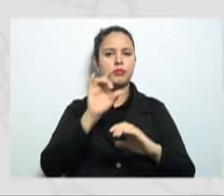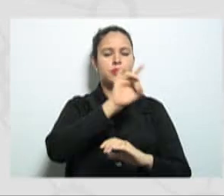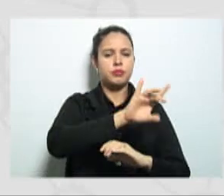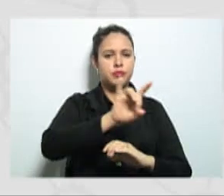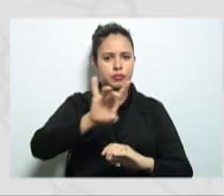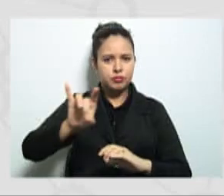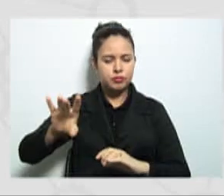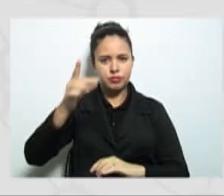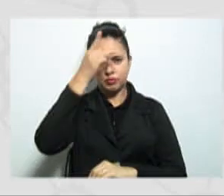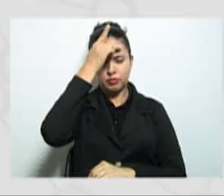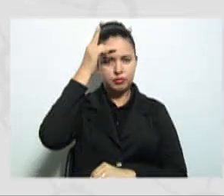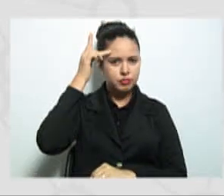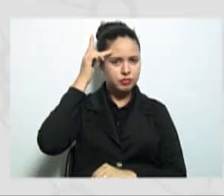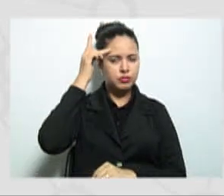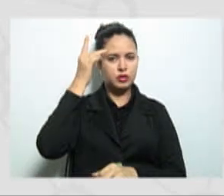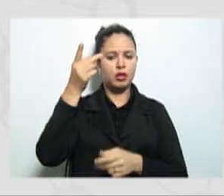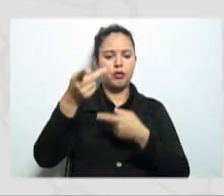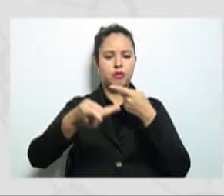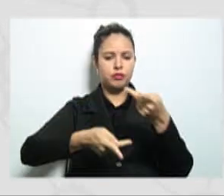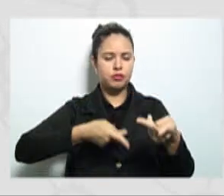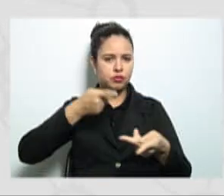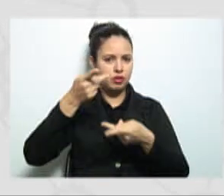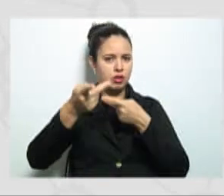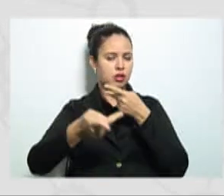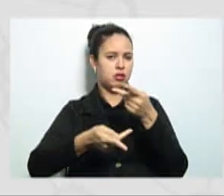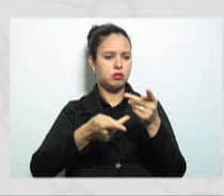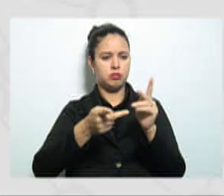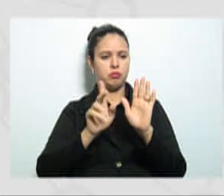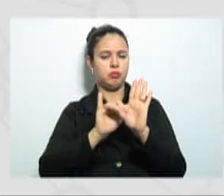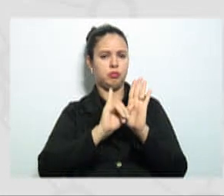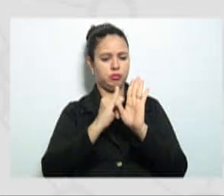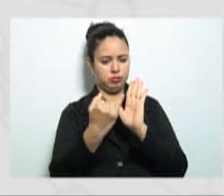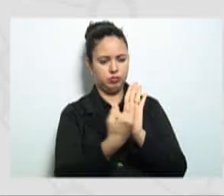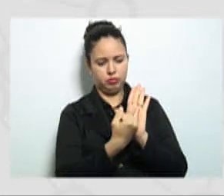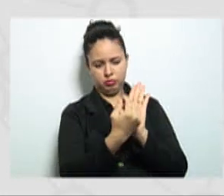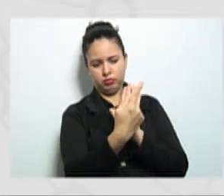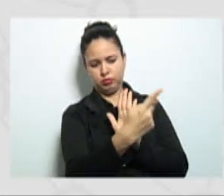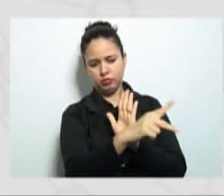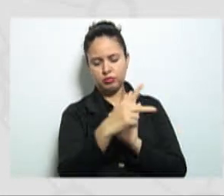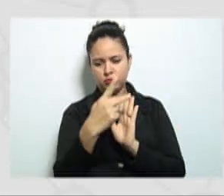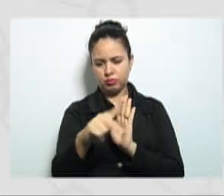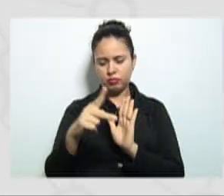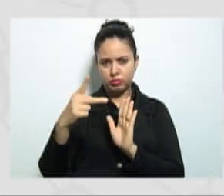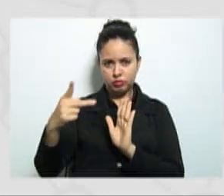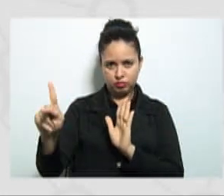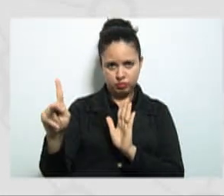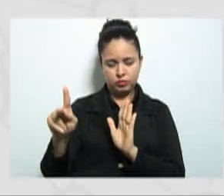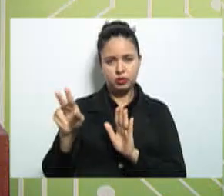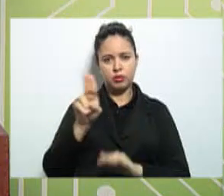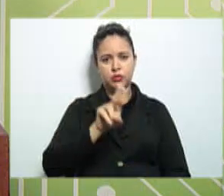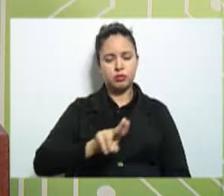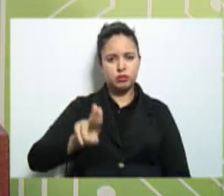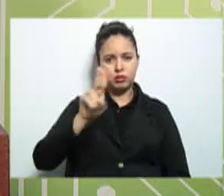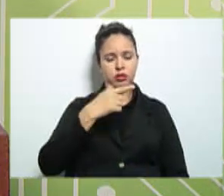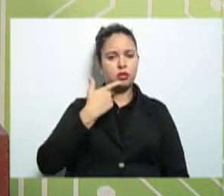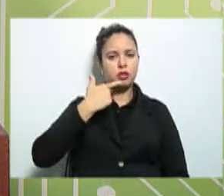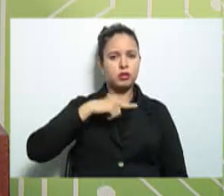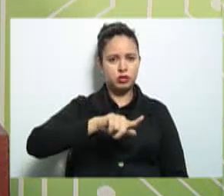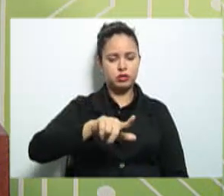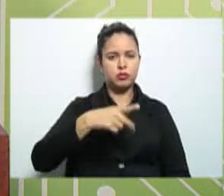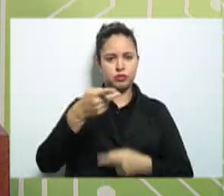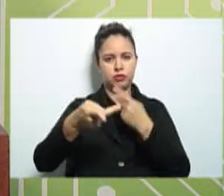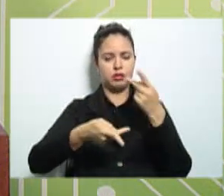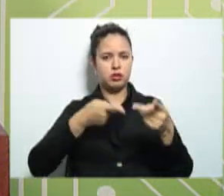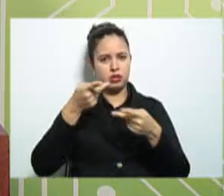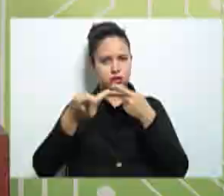acaba falando de uma forma a utilizar a linguagem mais informal, a língua falada. Por que